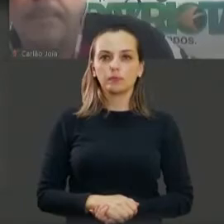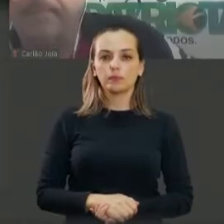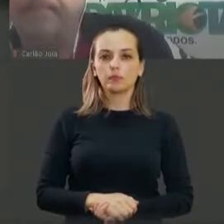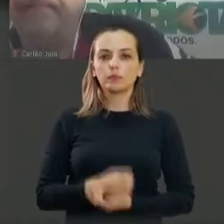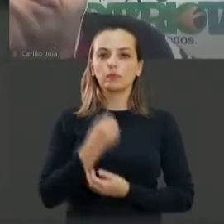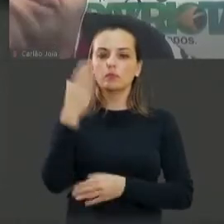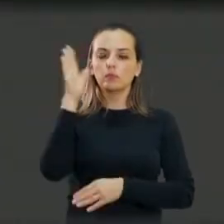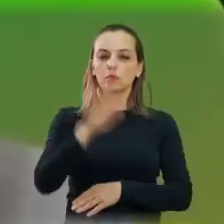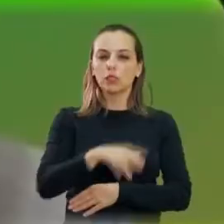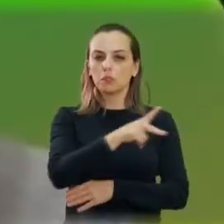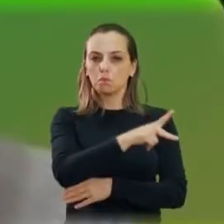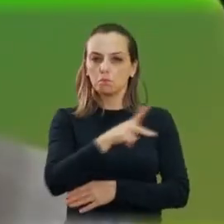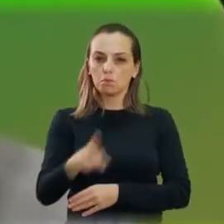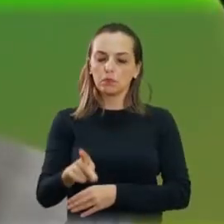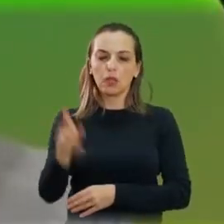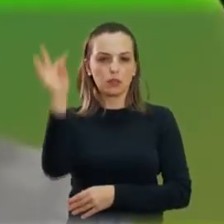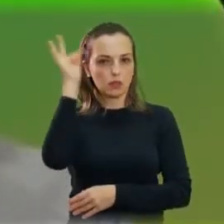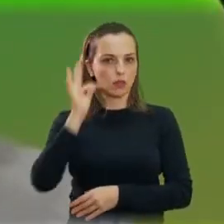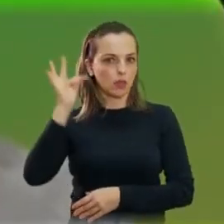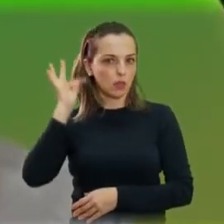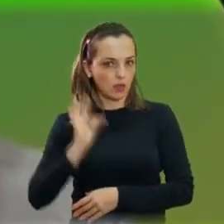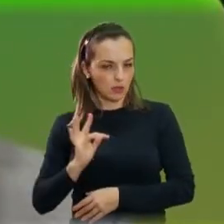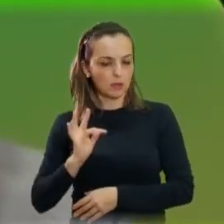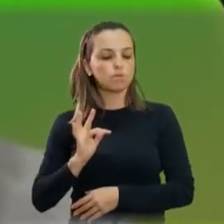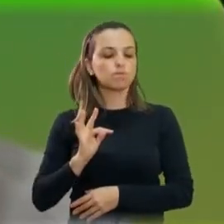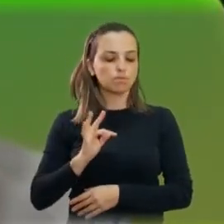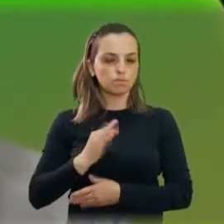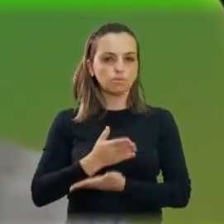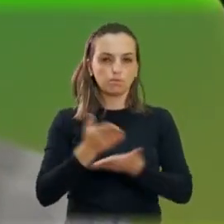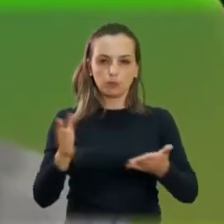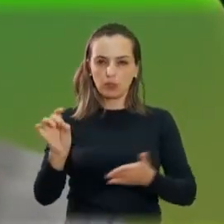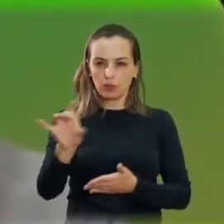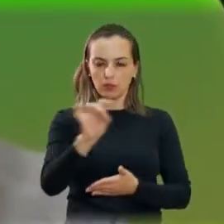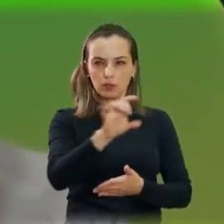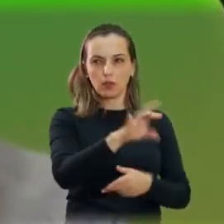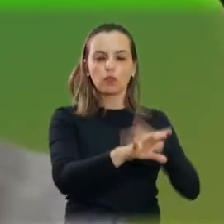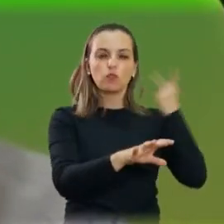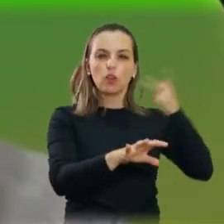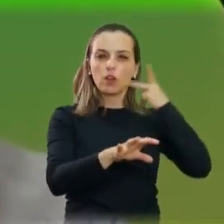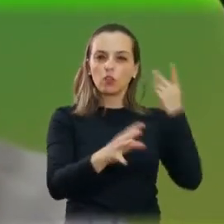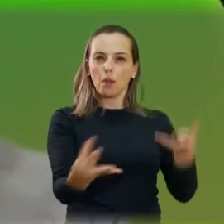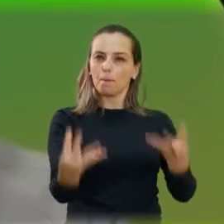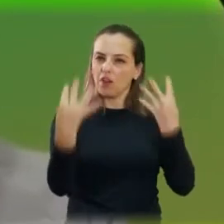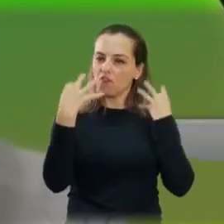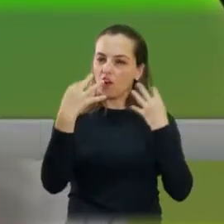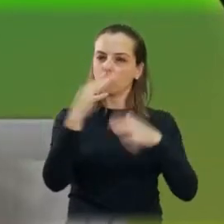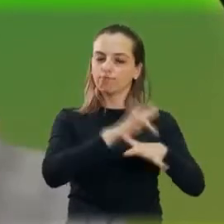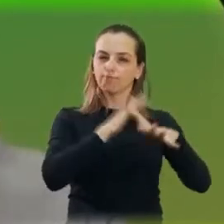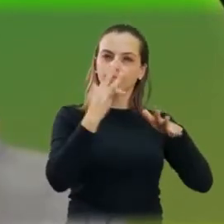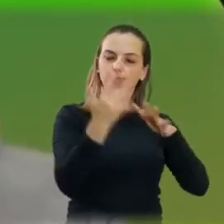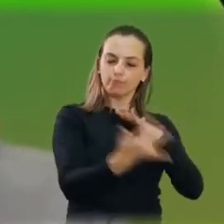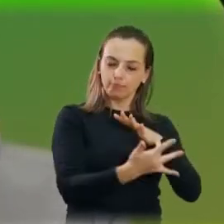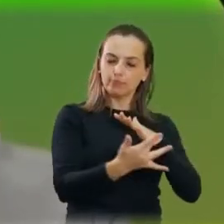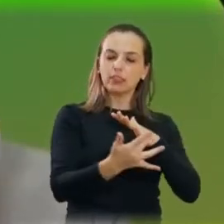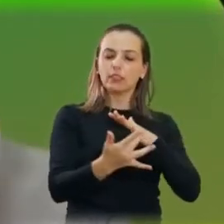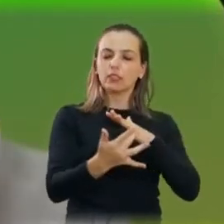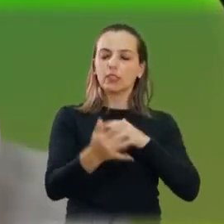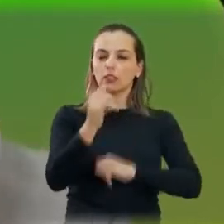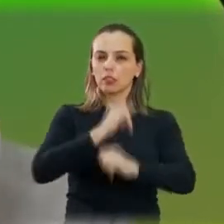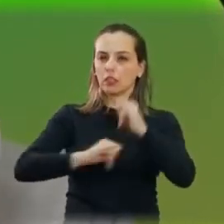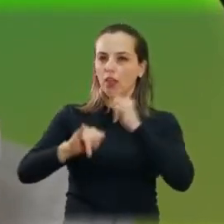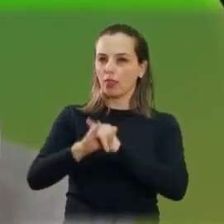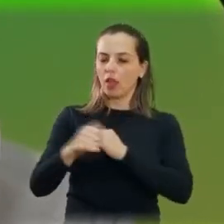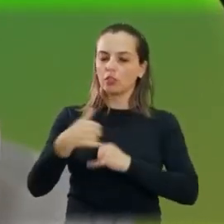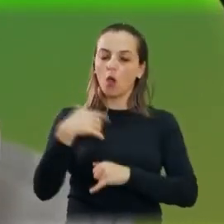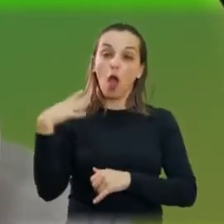Muito boa tarde, presidente em exercício, nobres vereadores, quem nos acompanha em casa pela TV, internet ou rádio. Também vou ser muito